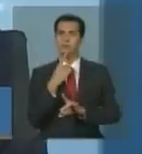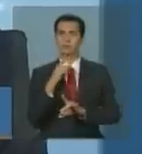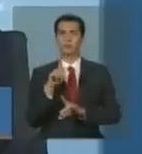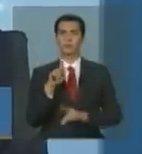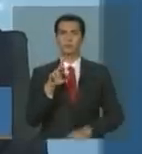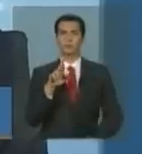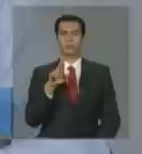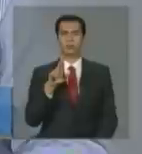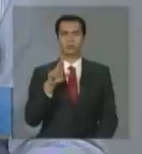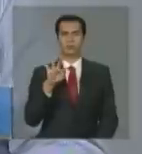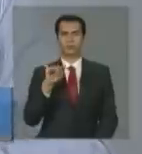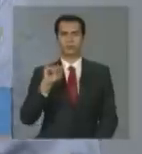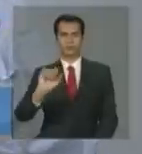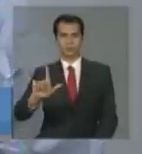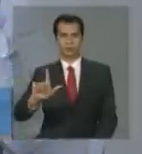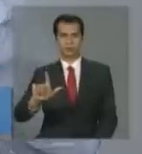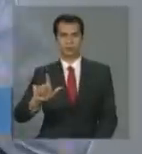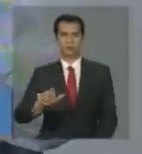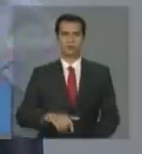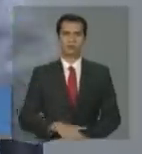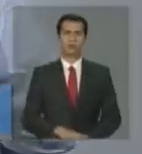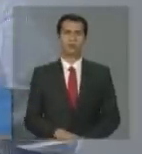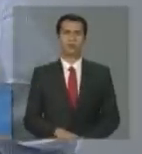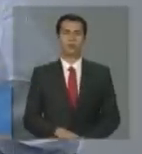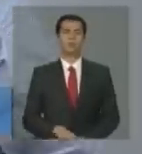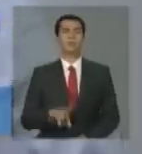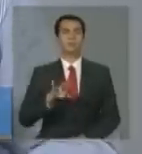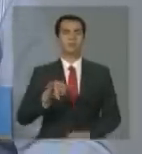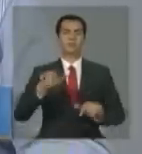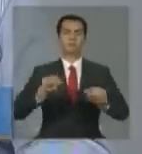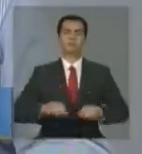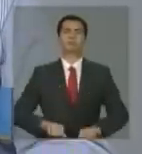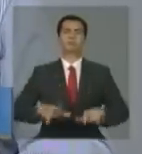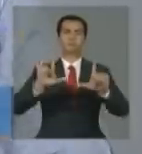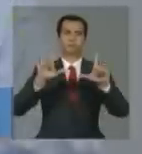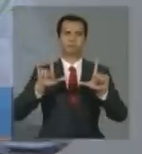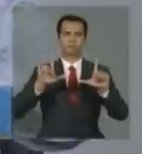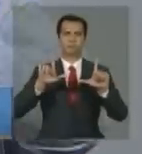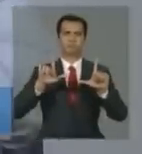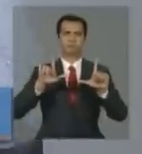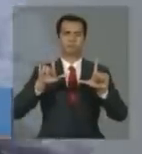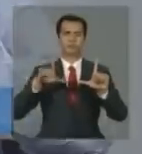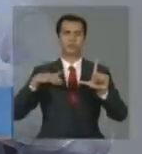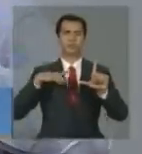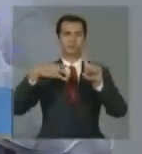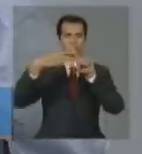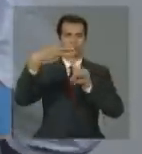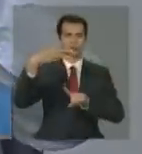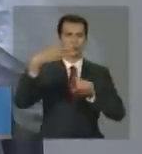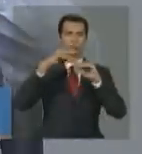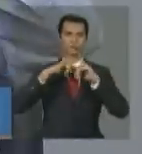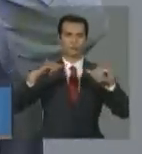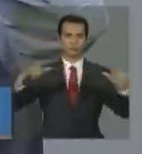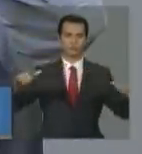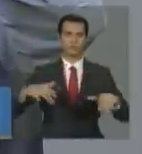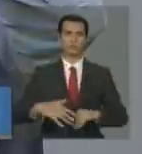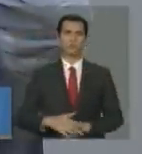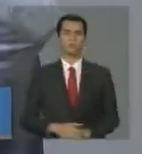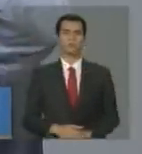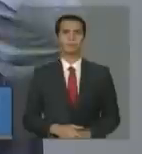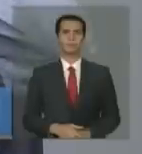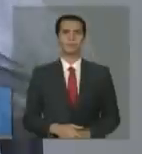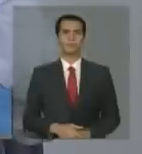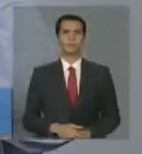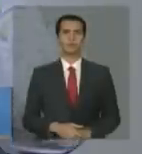clicar. Ele clicando nessa combo vai abrirá uma nova tela em que ele vai ter três informações principais, né?